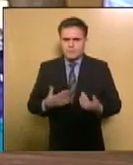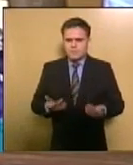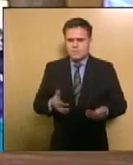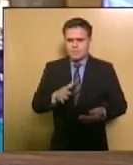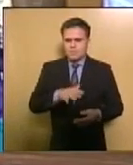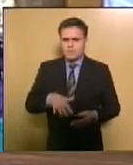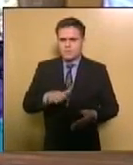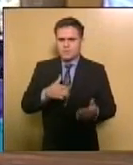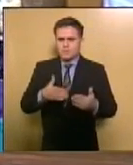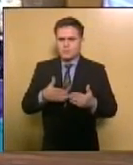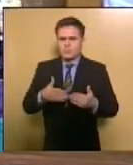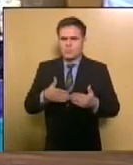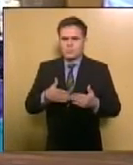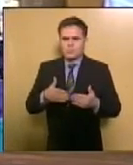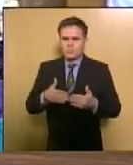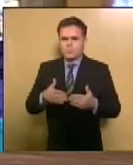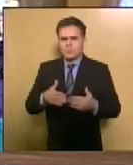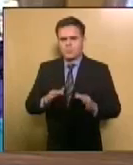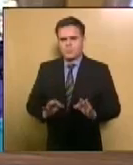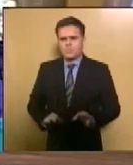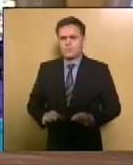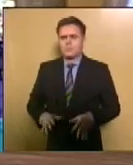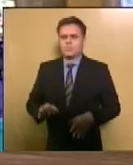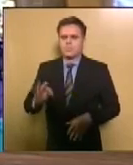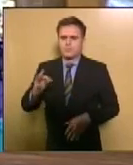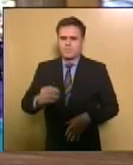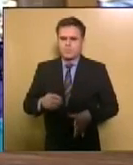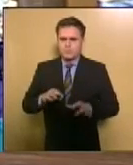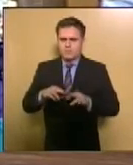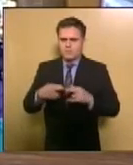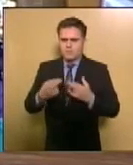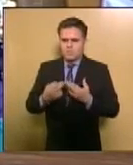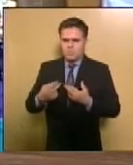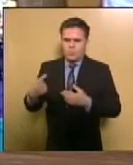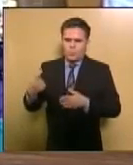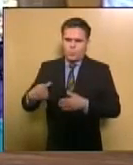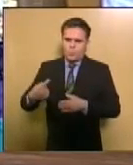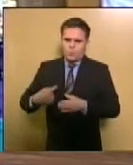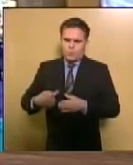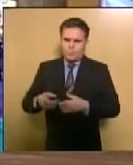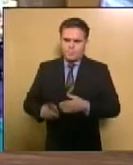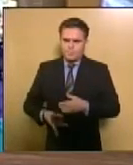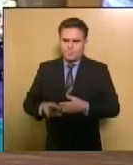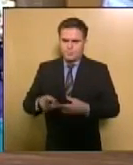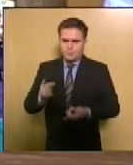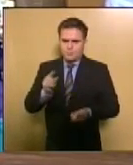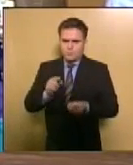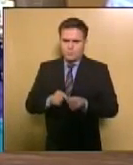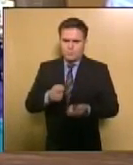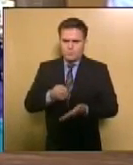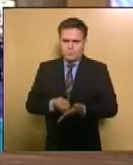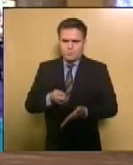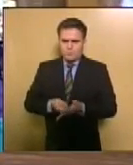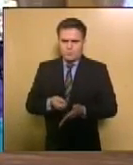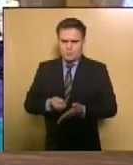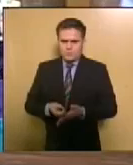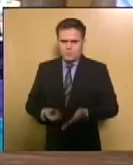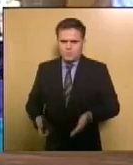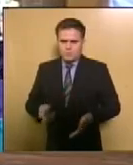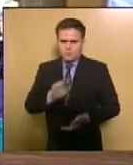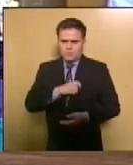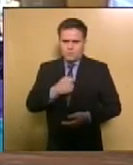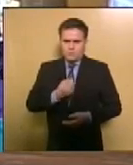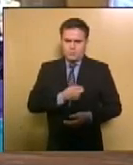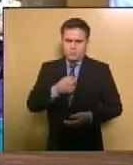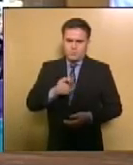compatíveis então todas em todas as reuniões do GG essas metas são cobradas do Delegado